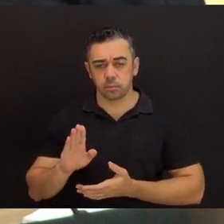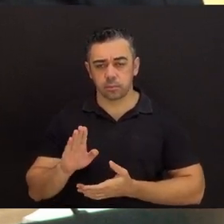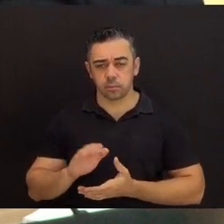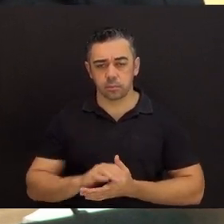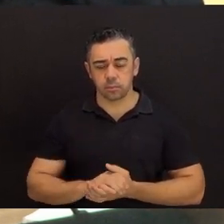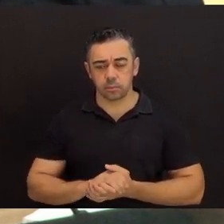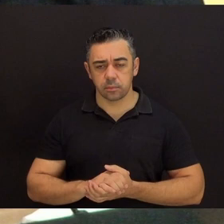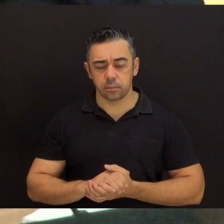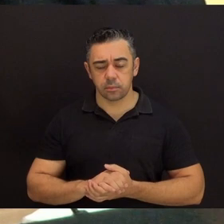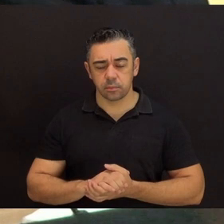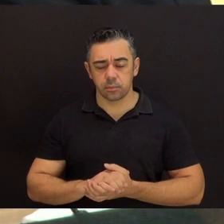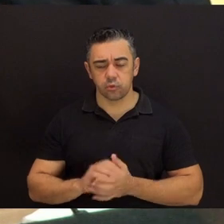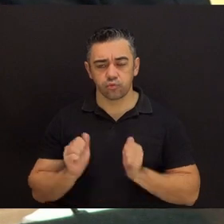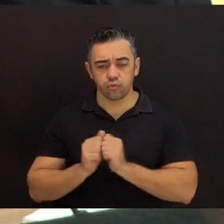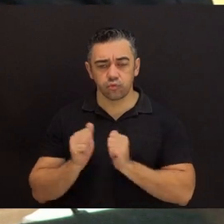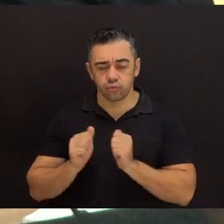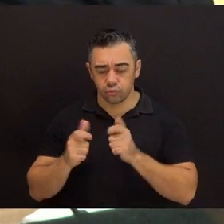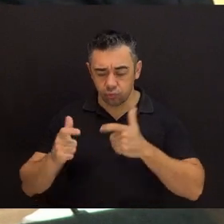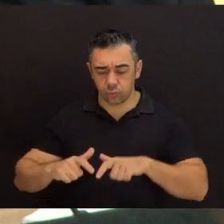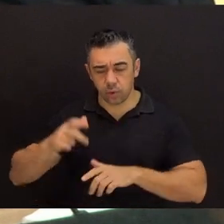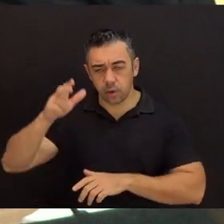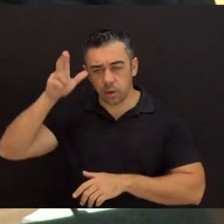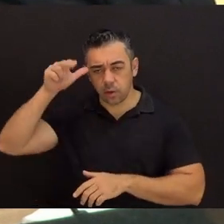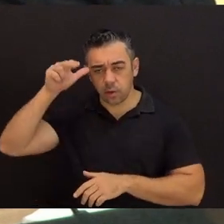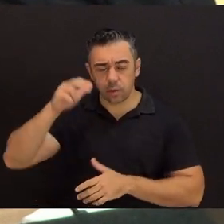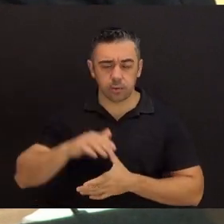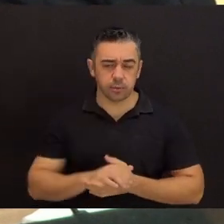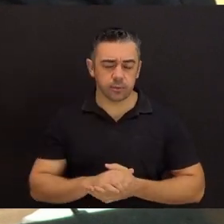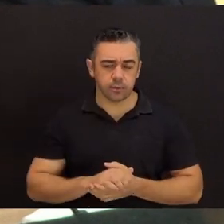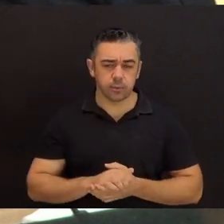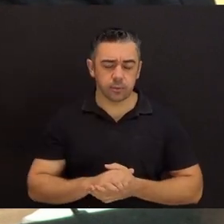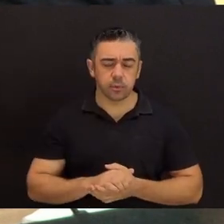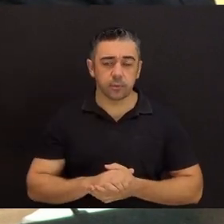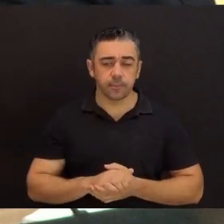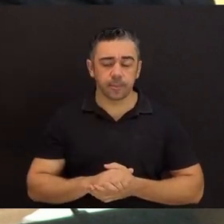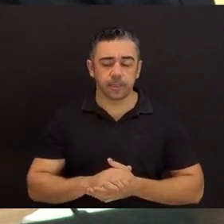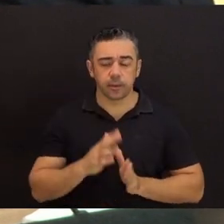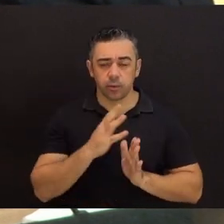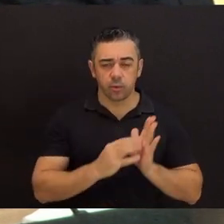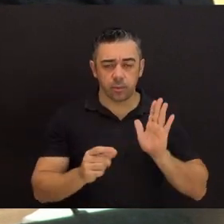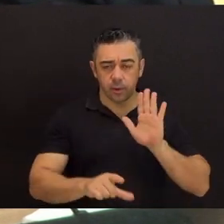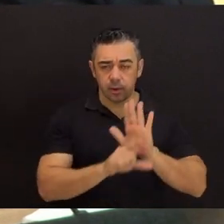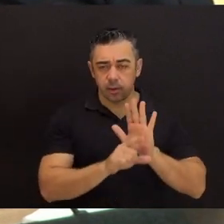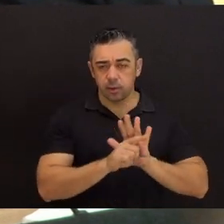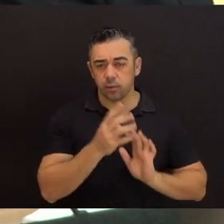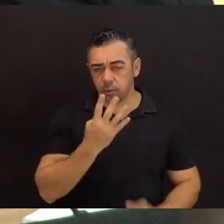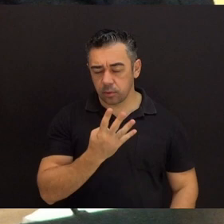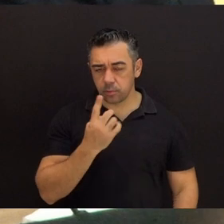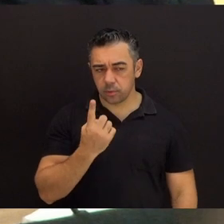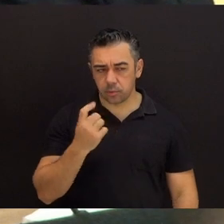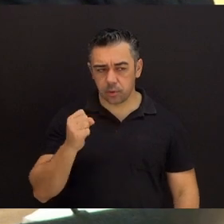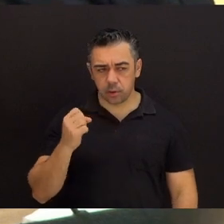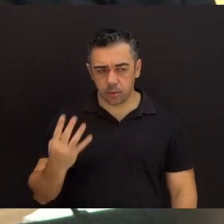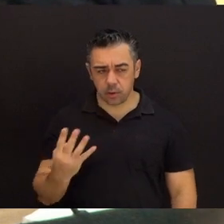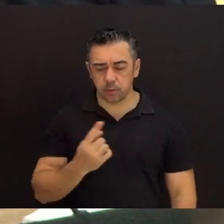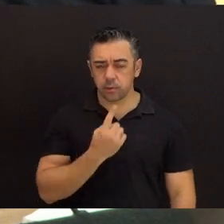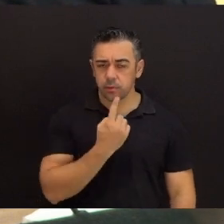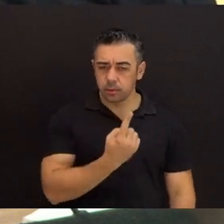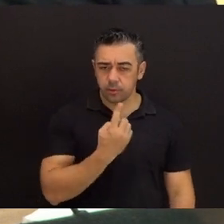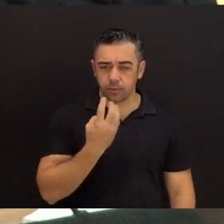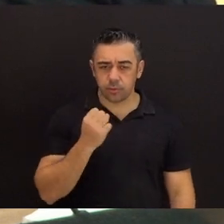Ofício 130 2023 encaminhando cópia das leis 4.184 4185